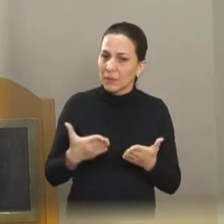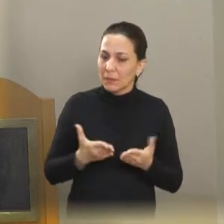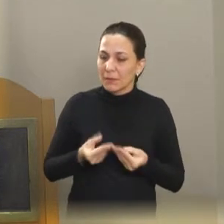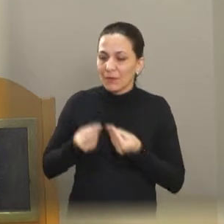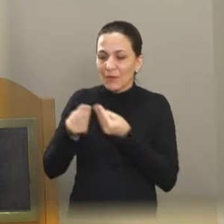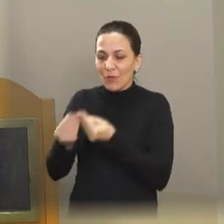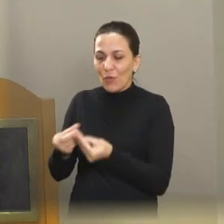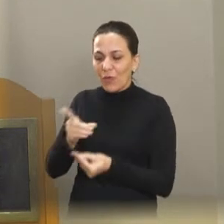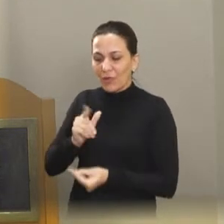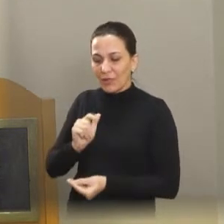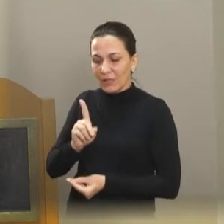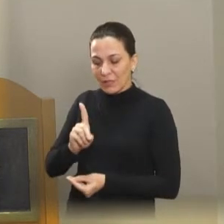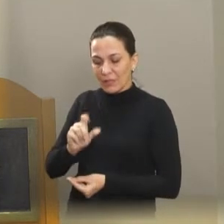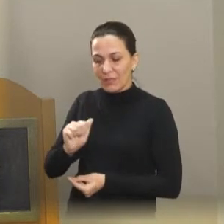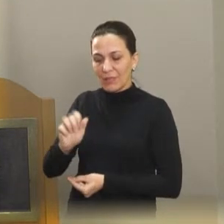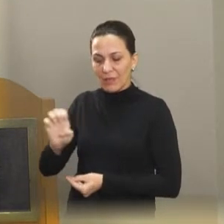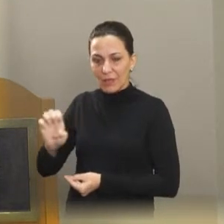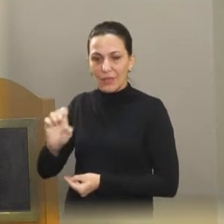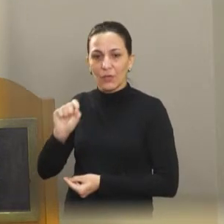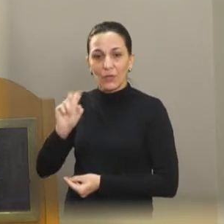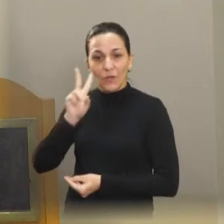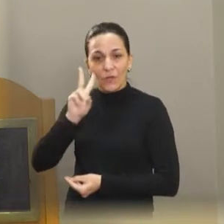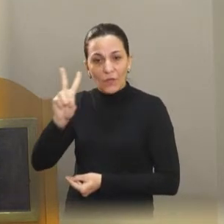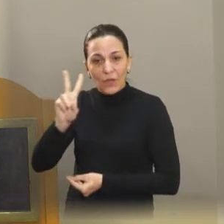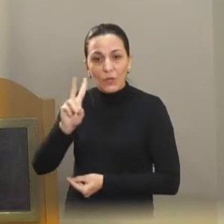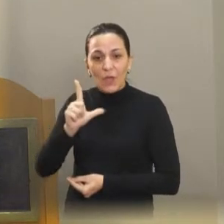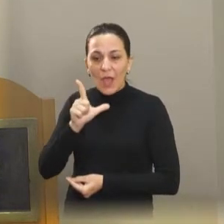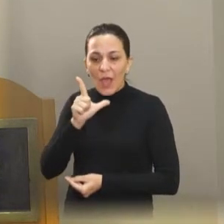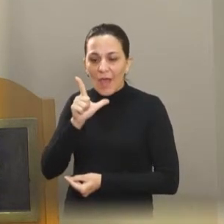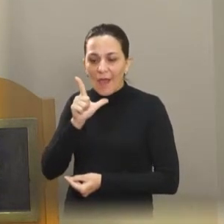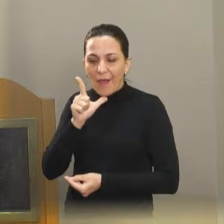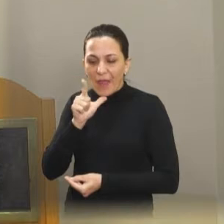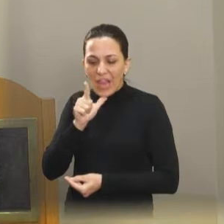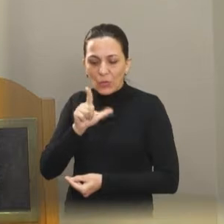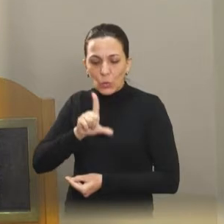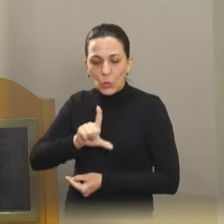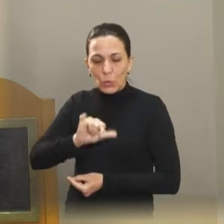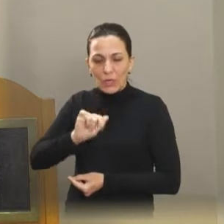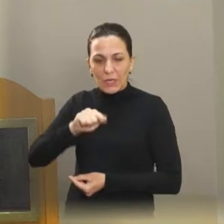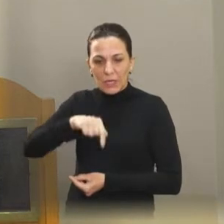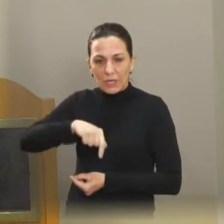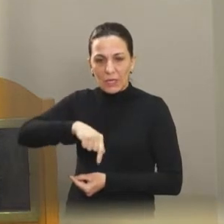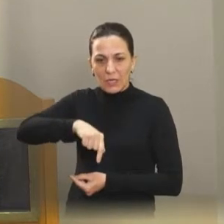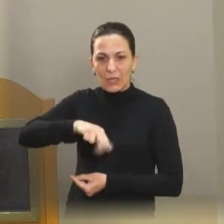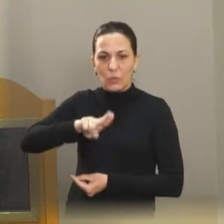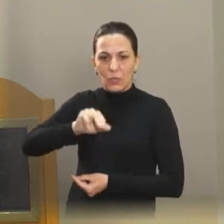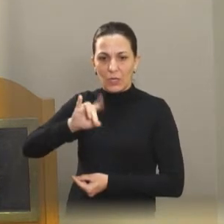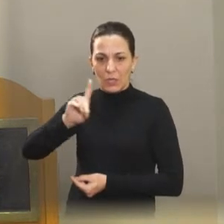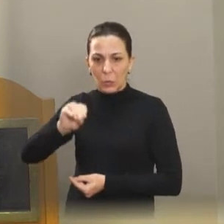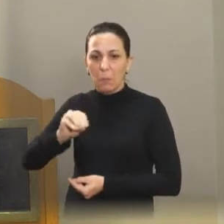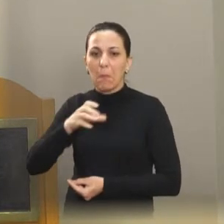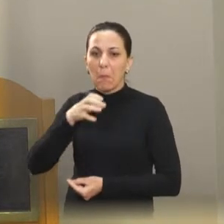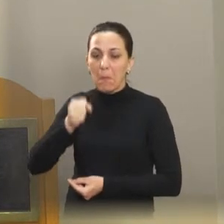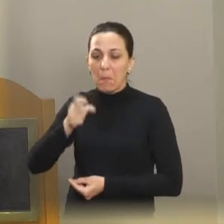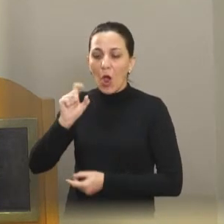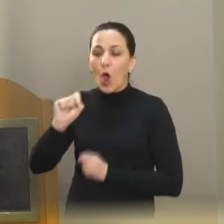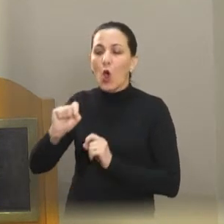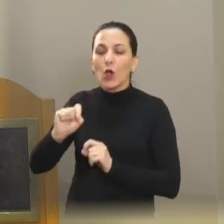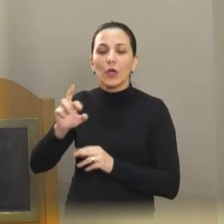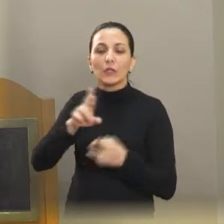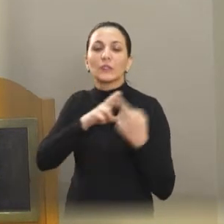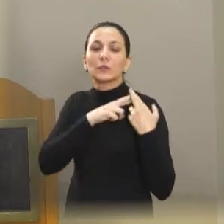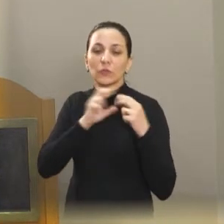mudar é preciso verificar para ir lá ver aonde que tá vendo aquela é aquela poluição lá para que vá atrás de quem tá fazendo isso